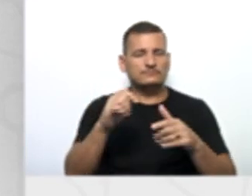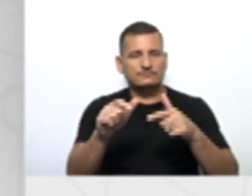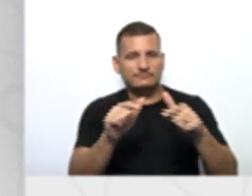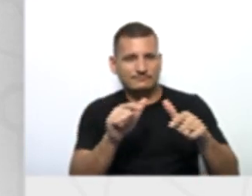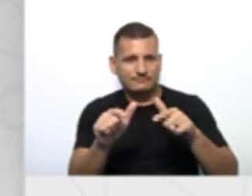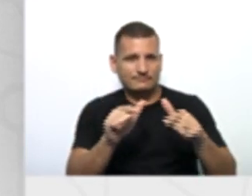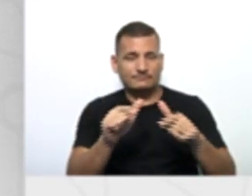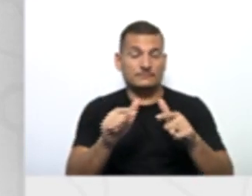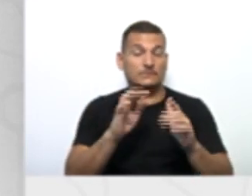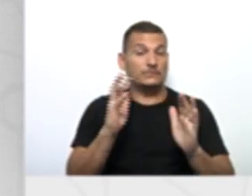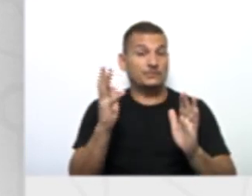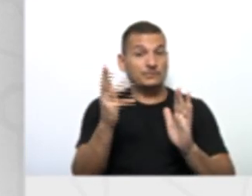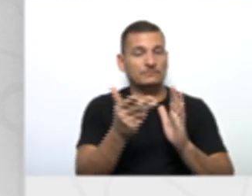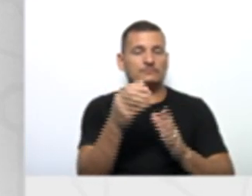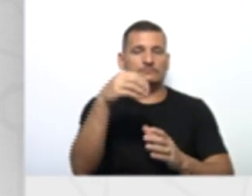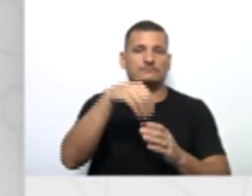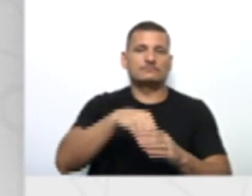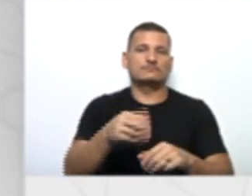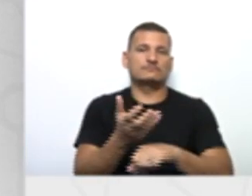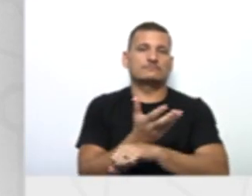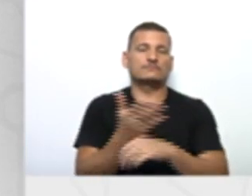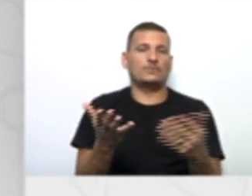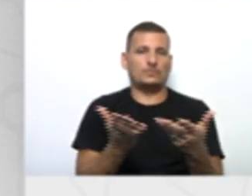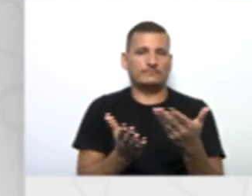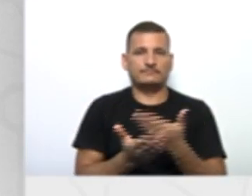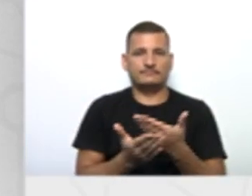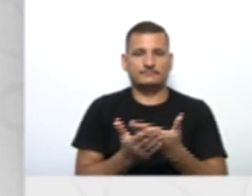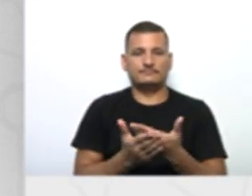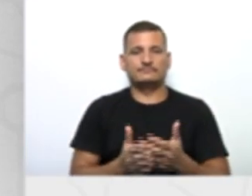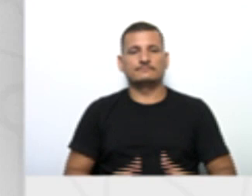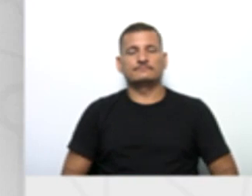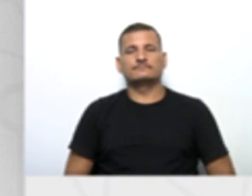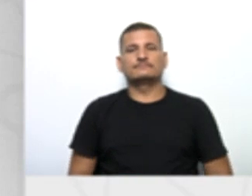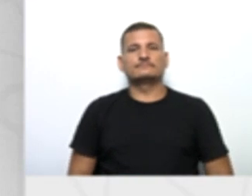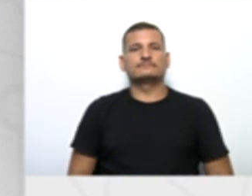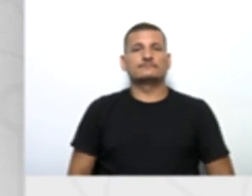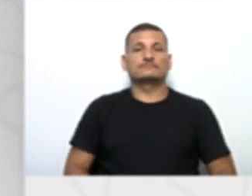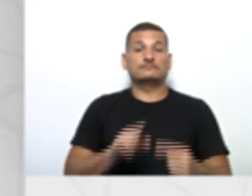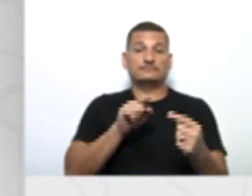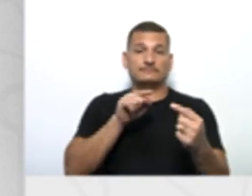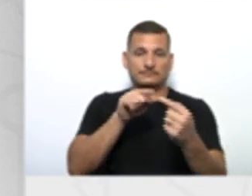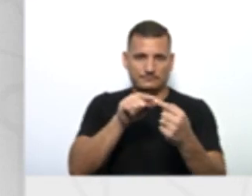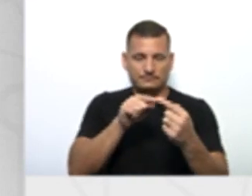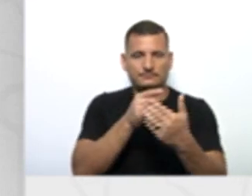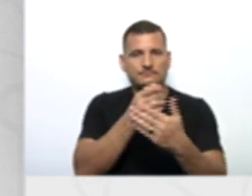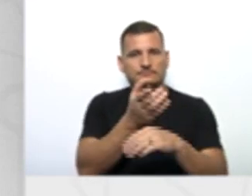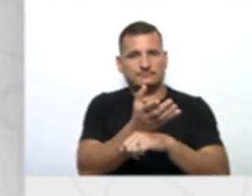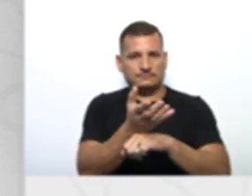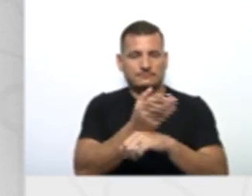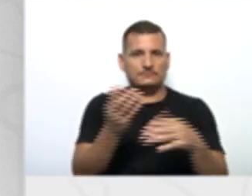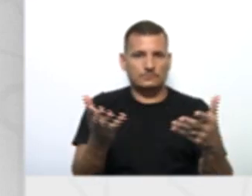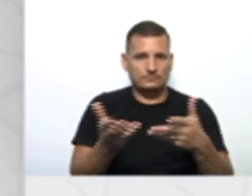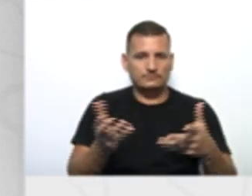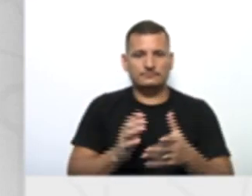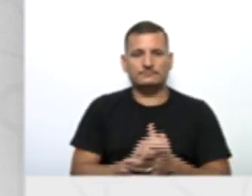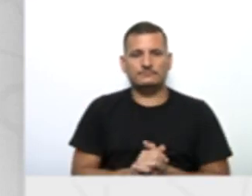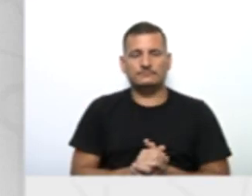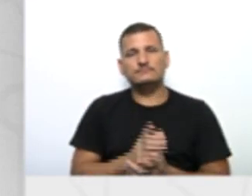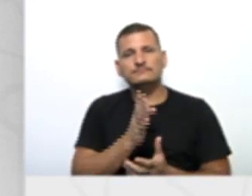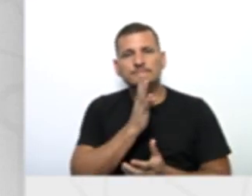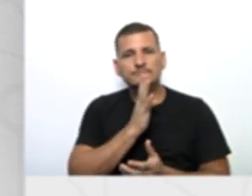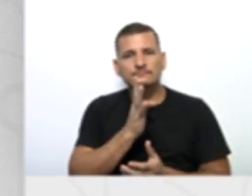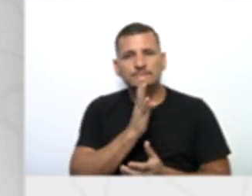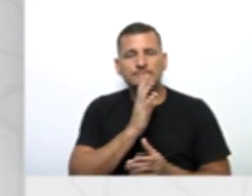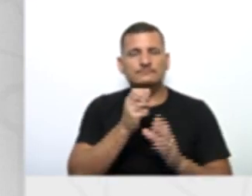elementos nós trabalharemos aqui na nossa disciplina. Os objetivos da nossa disciplina são conhecer as características